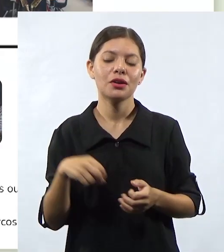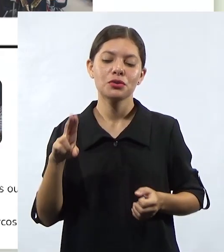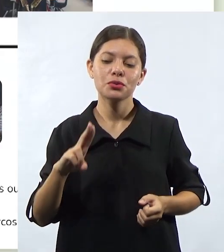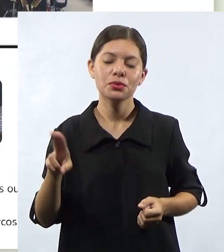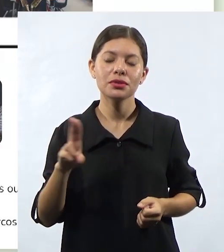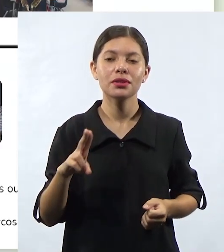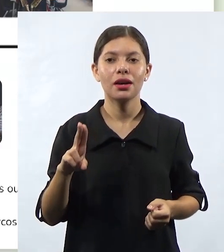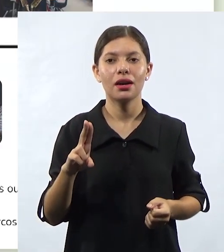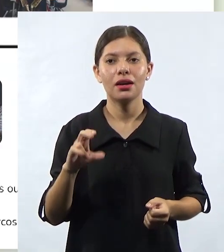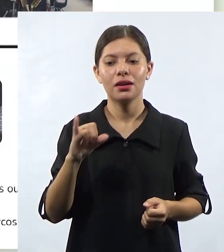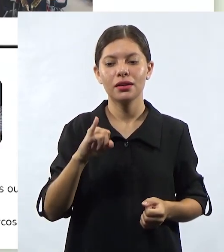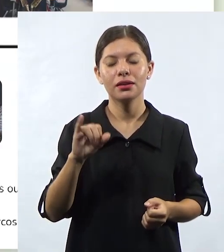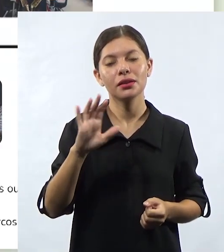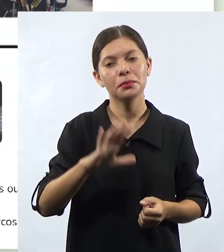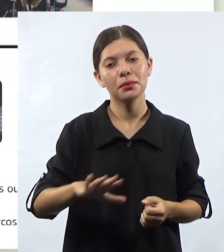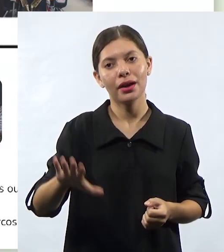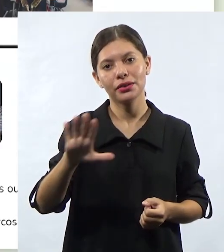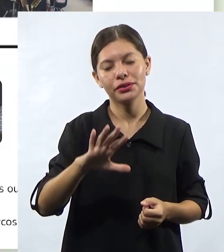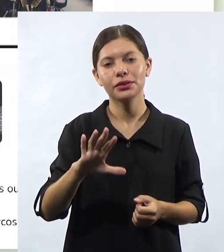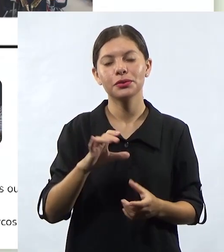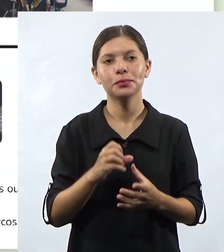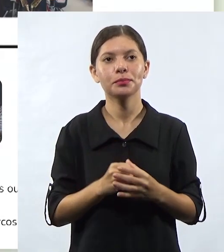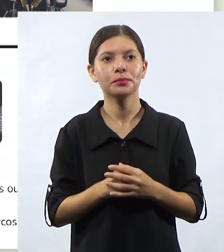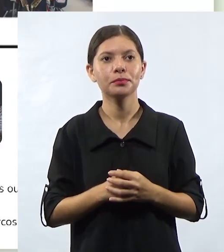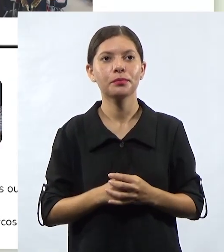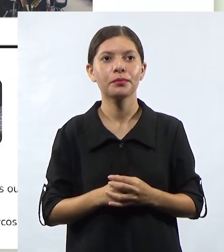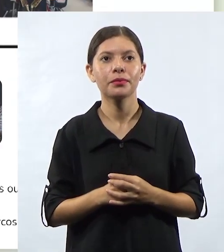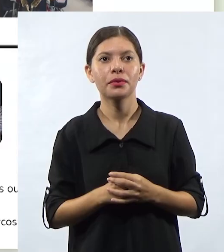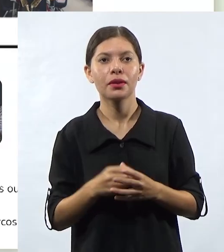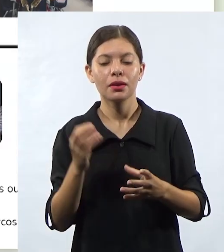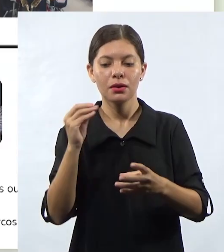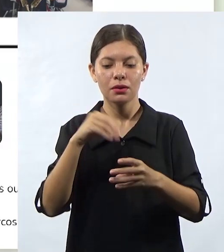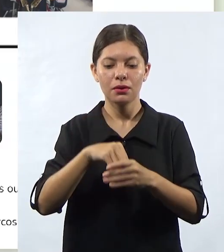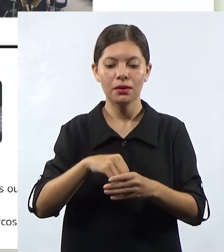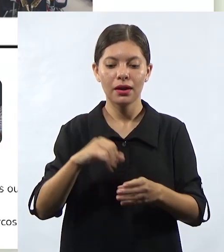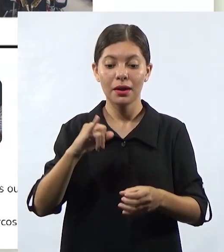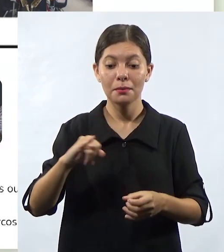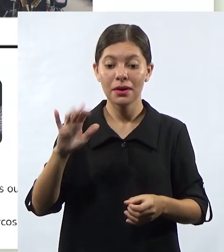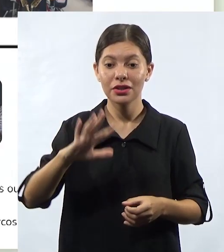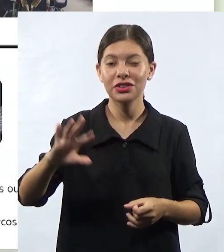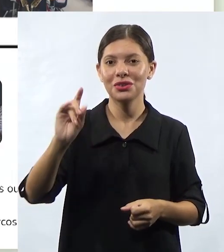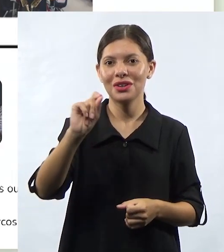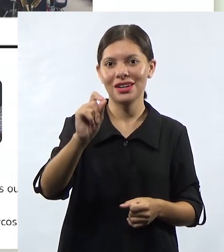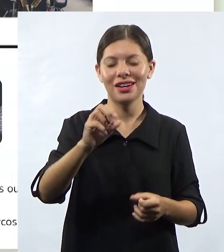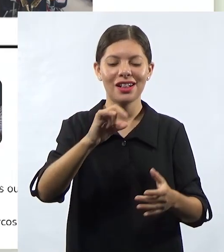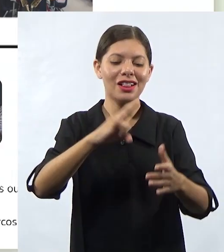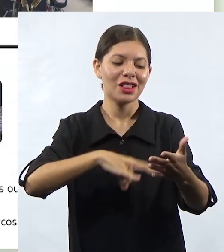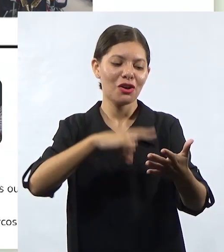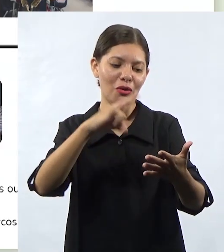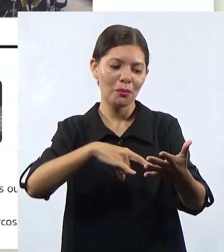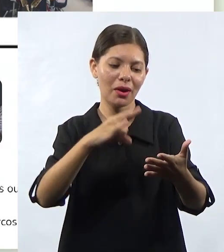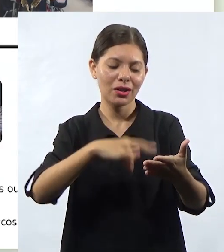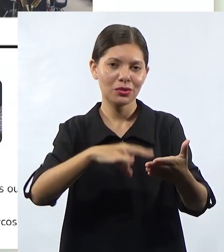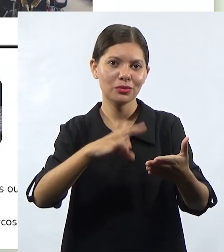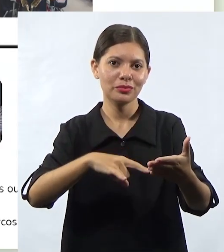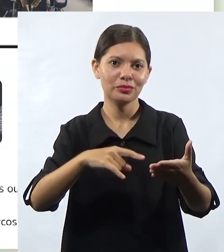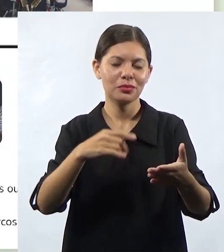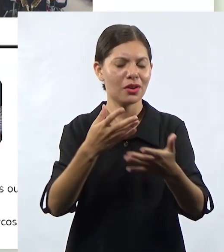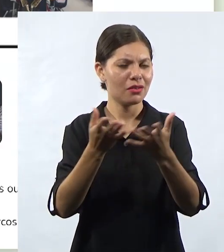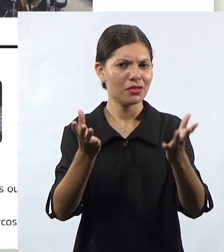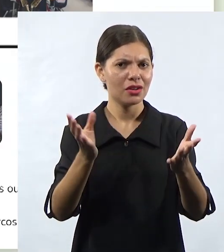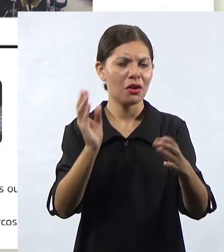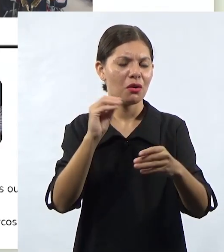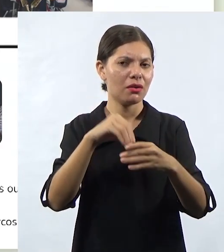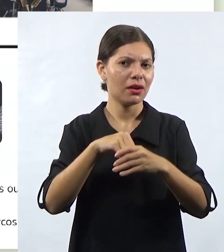é usar os recursos da imagem. Pode colocar a imagem de um documento? Posso, de repente você quer colocar